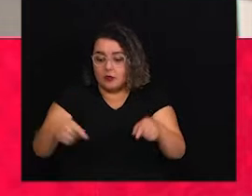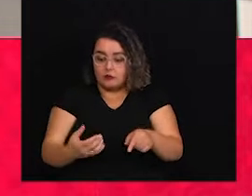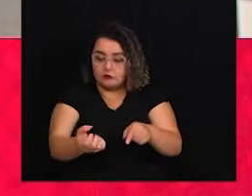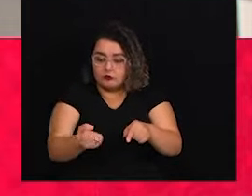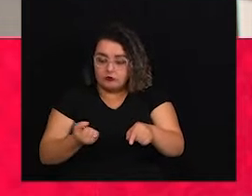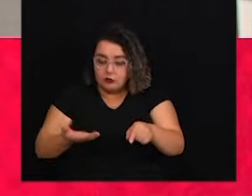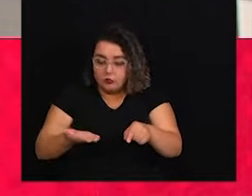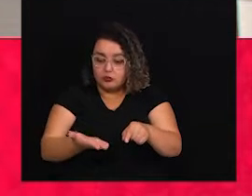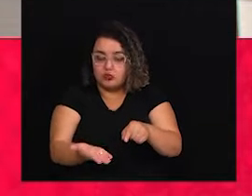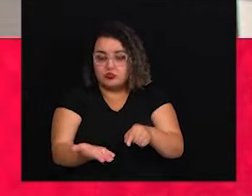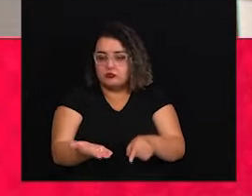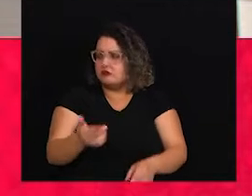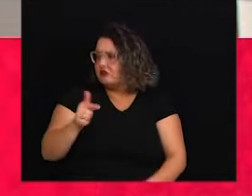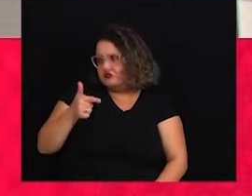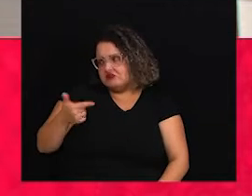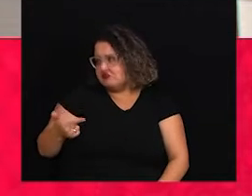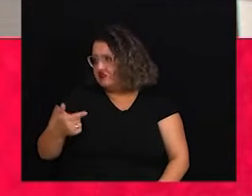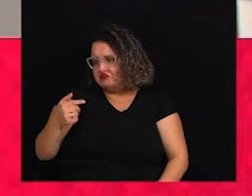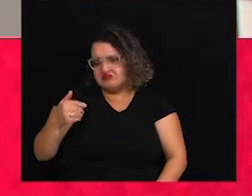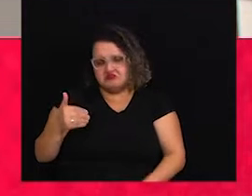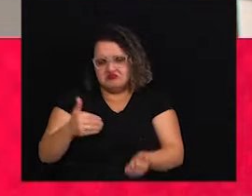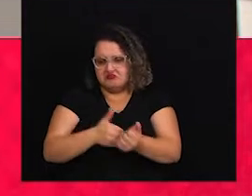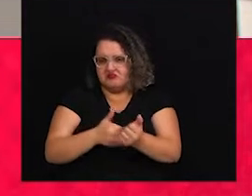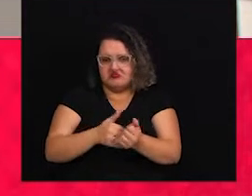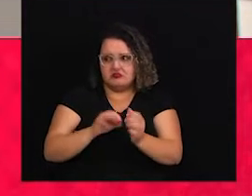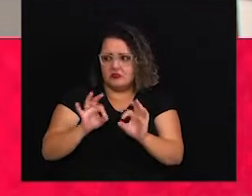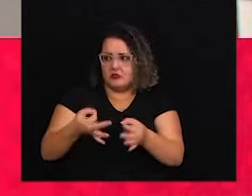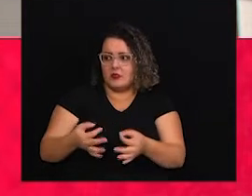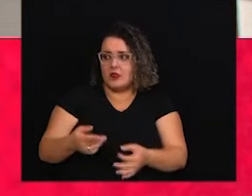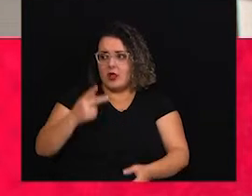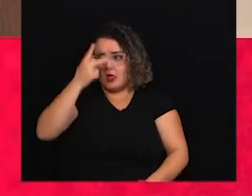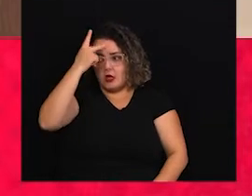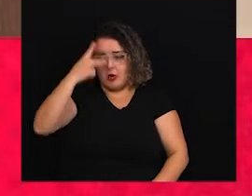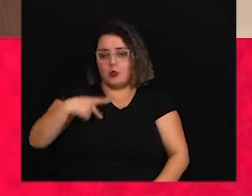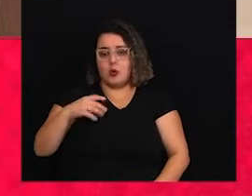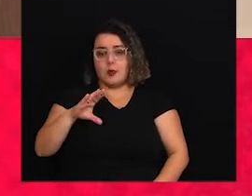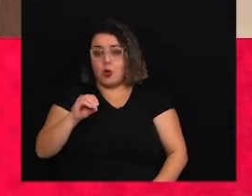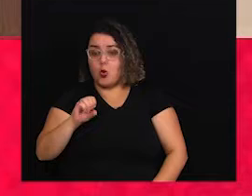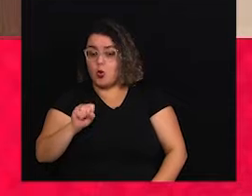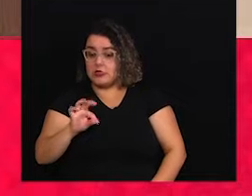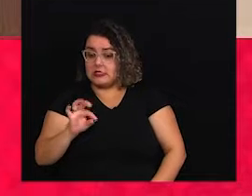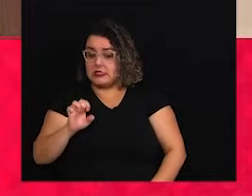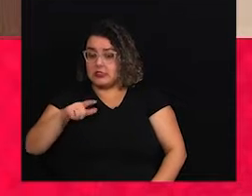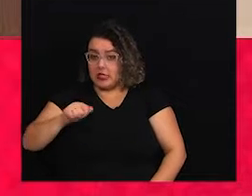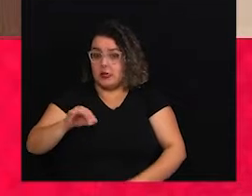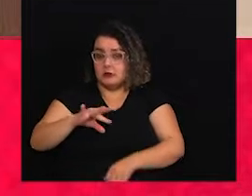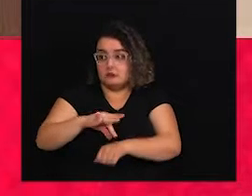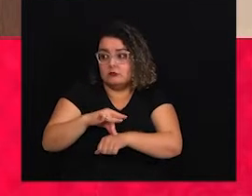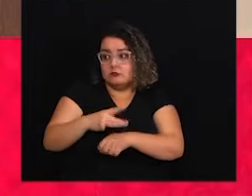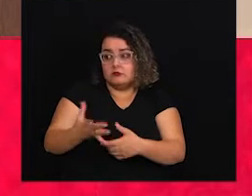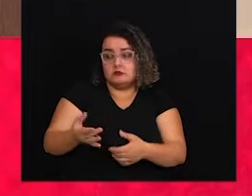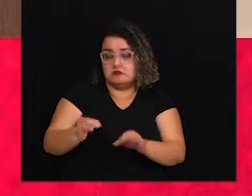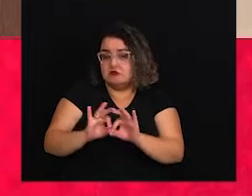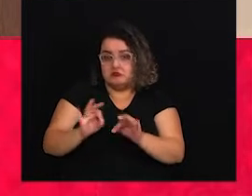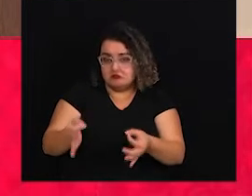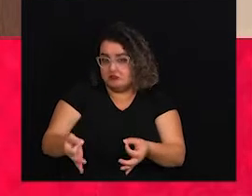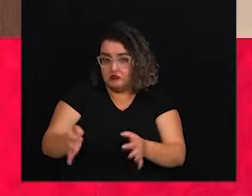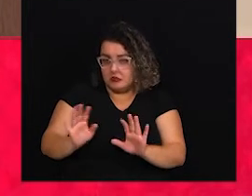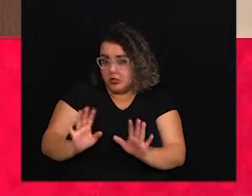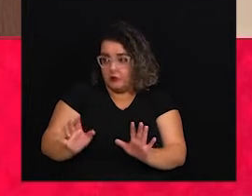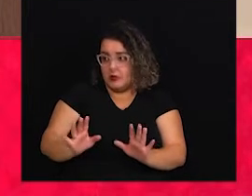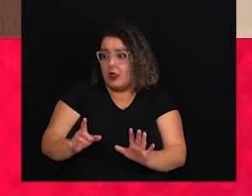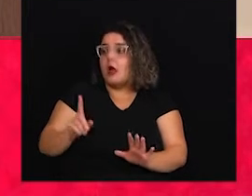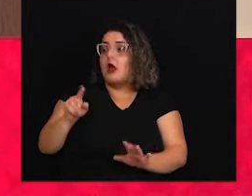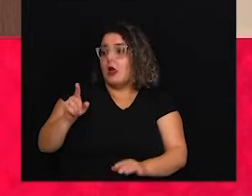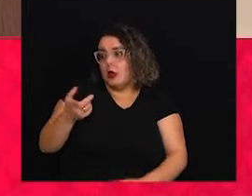forno, porque não tem muito segredo, viu, Michel? É bem simples mesmo. A própria costela, o modo de preparo dela... É de